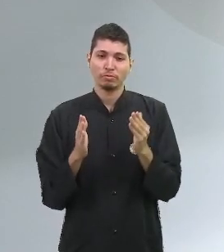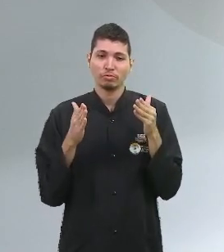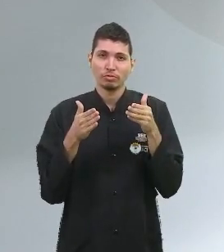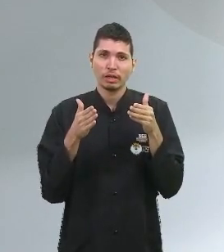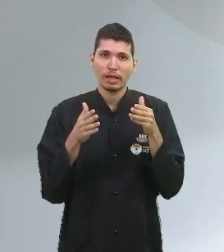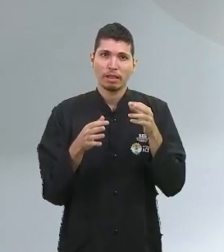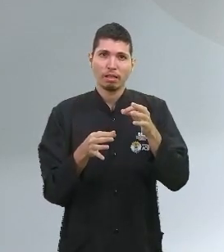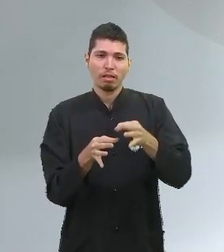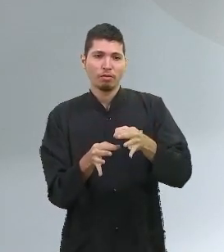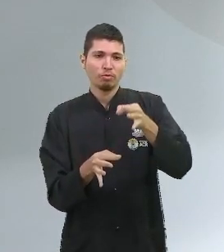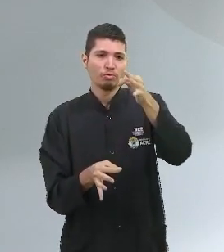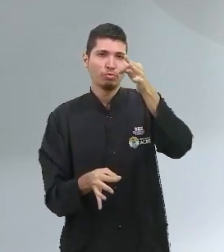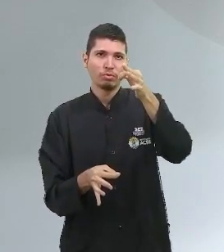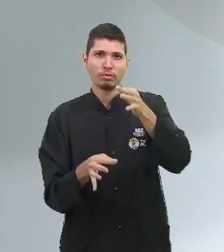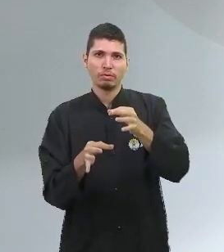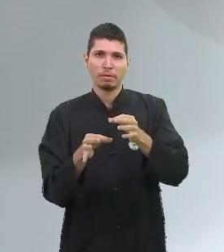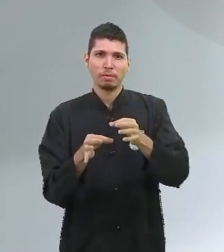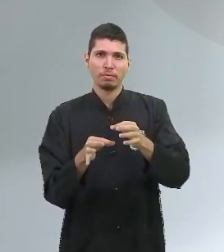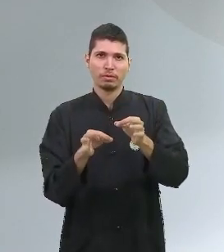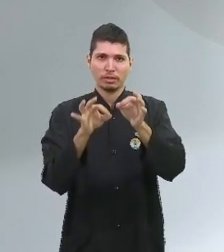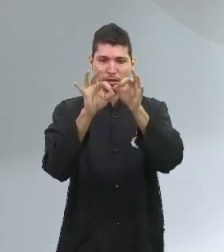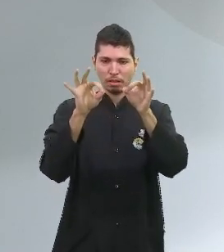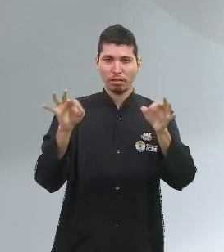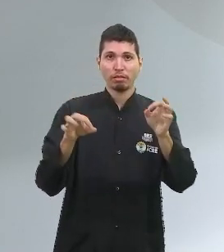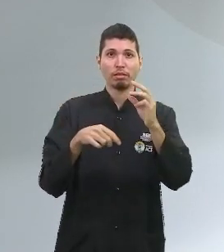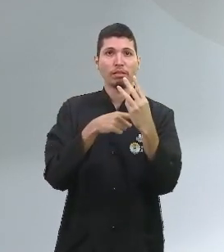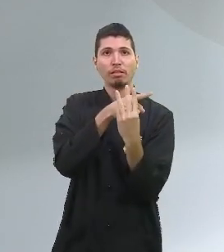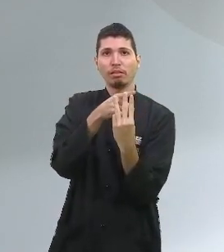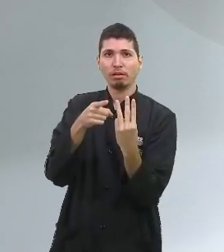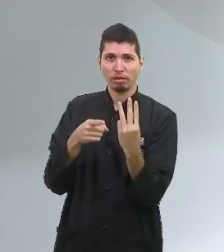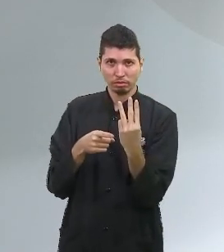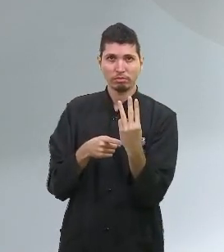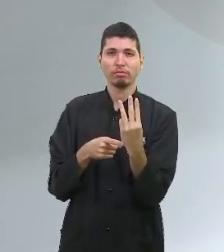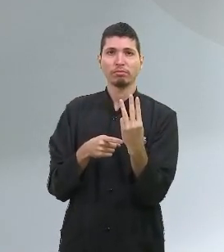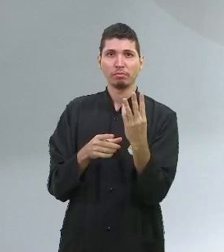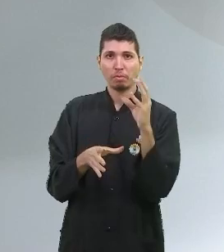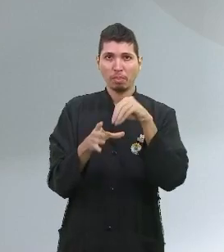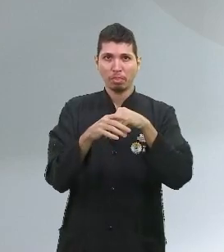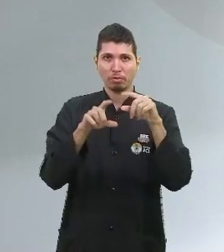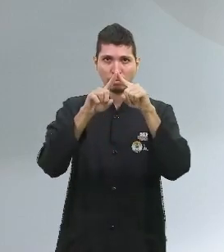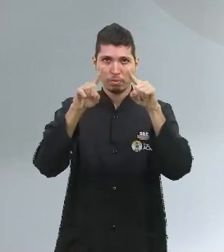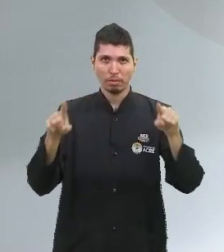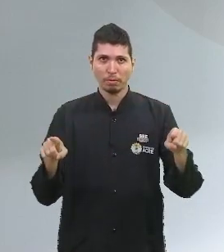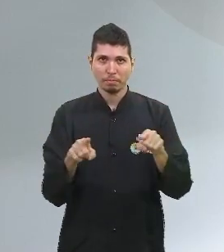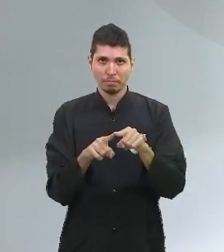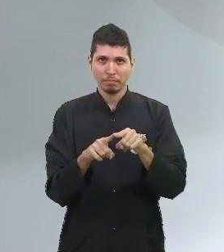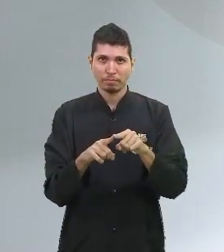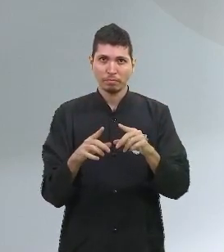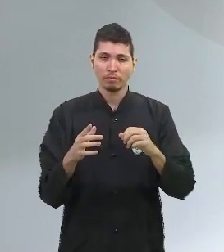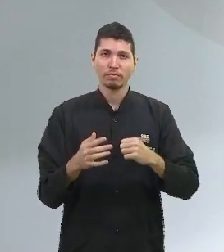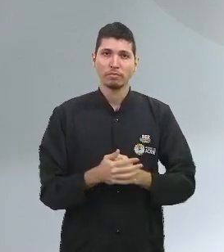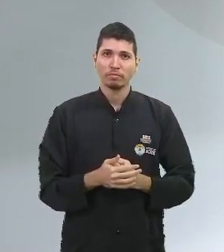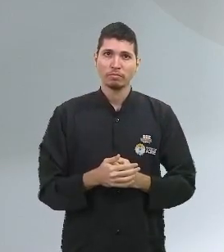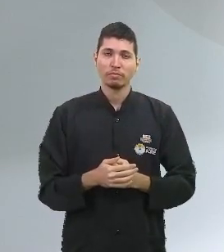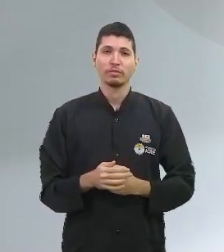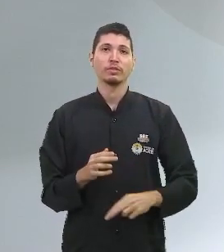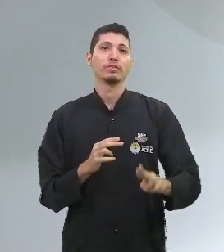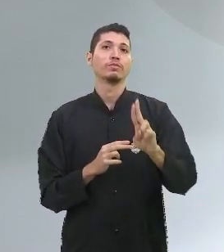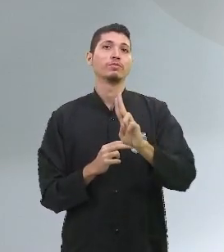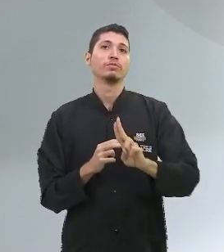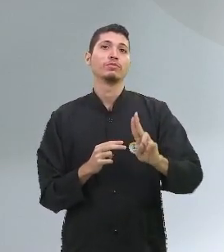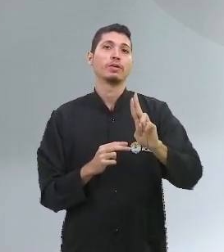triângulo. Temos 3 alturas. E lembre-se daquela maneira de determinar a altura de um triângulo retângulo usando